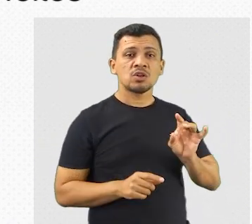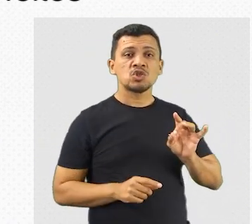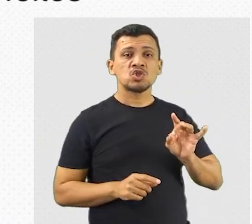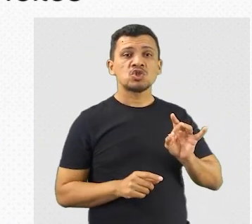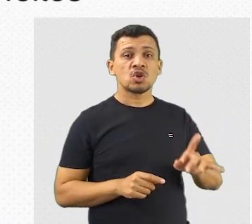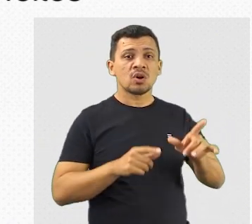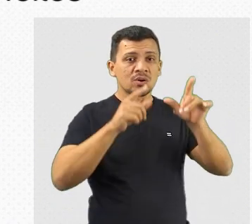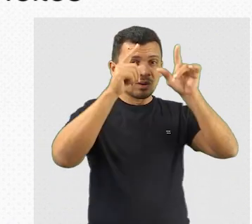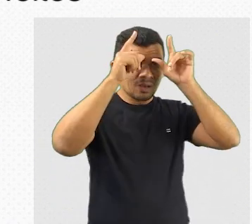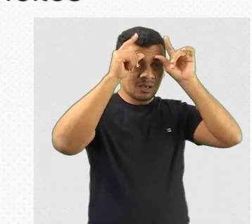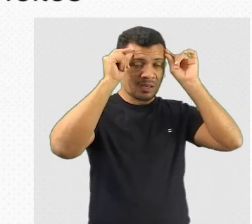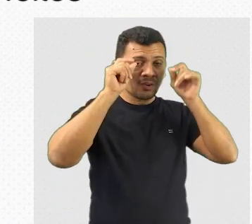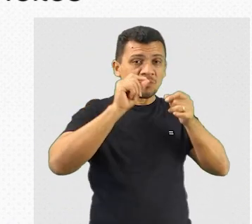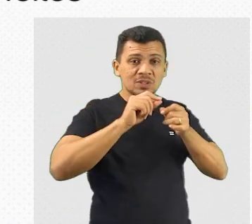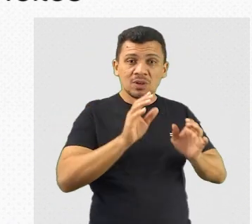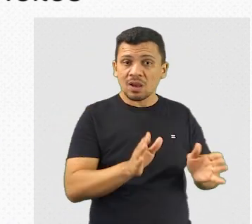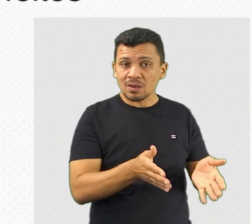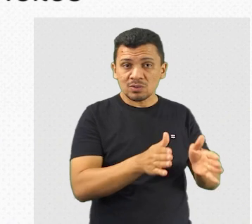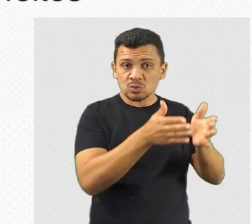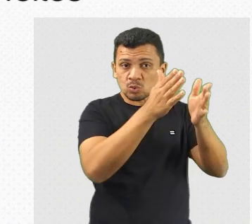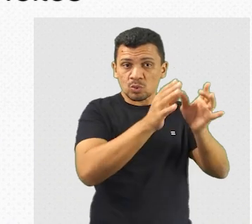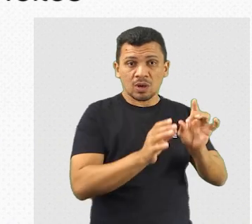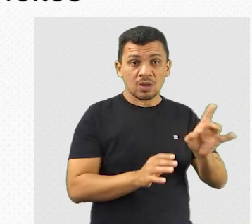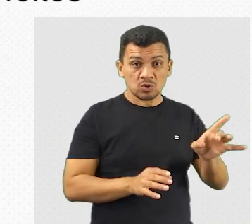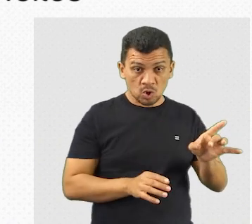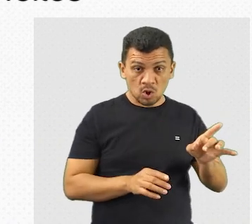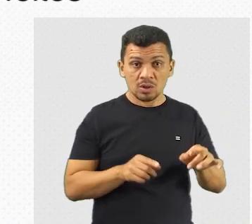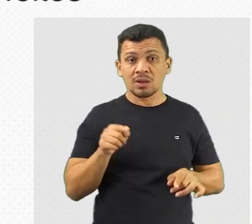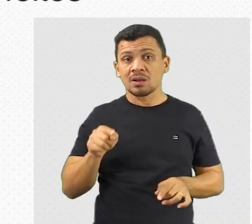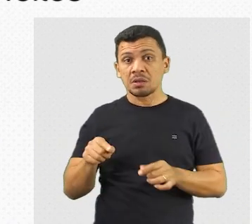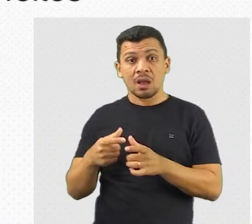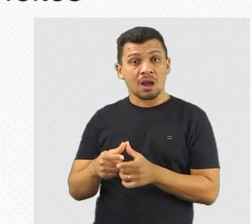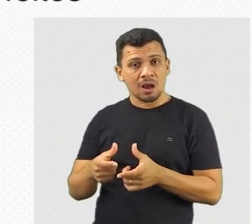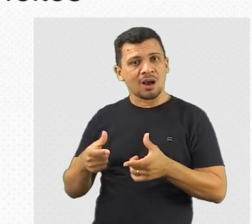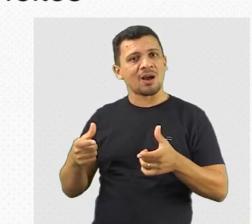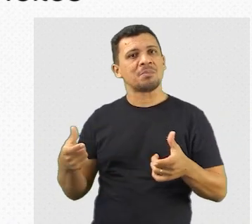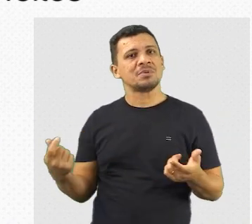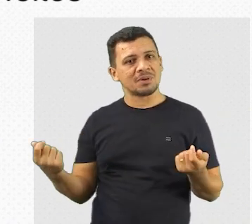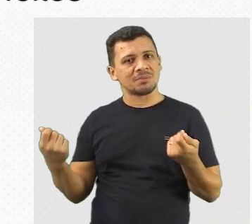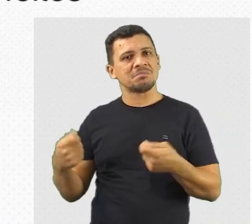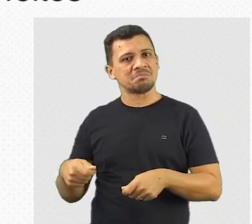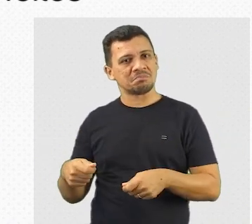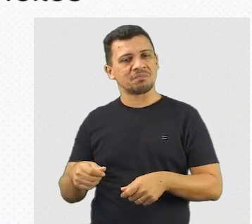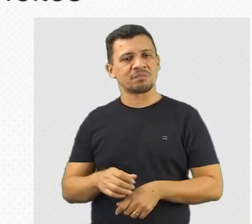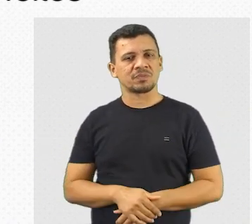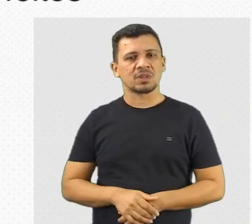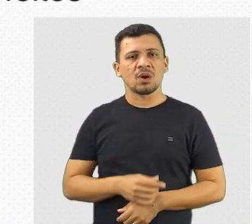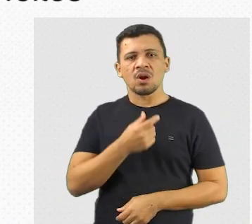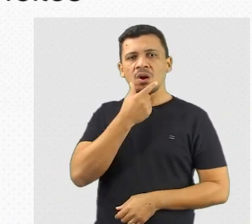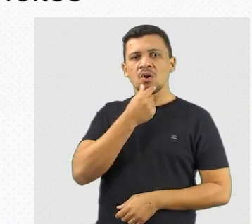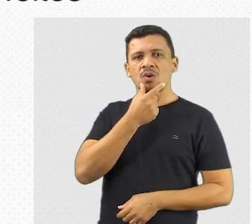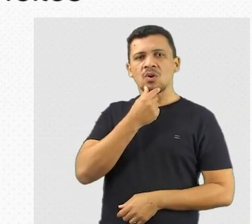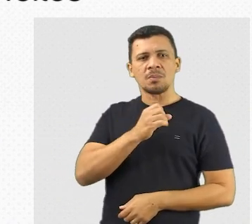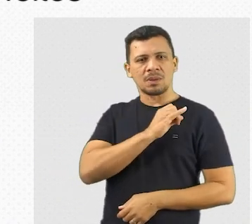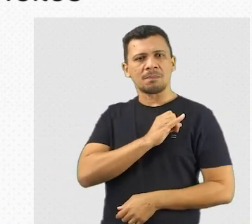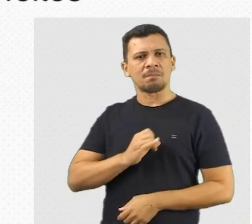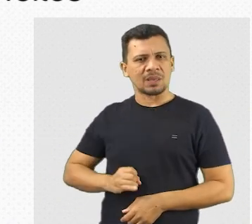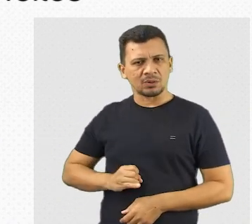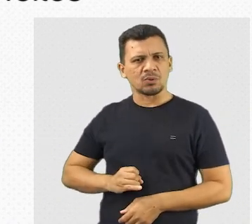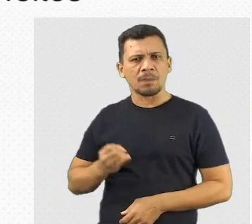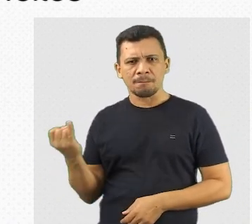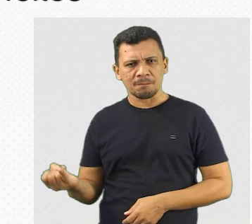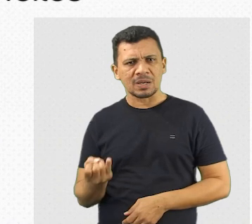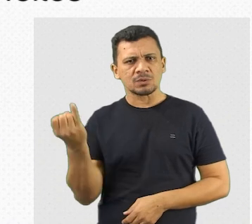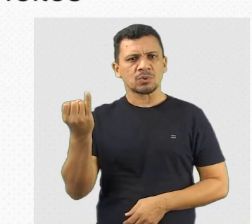loucura, apenas esculturas, os romanos ampliaram as possibilidades. O imperador é o mais importante. Os